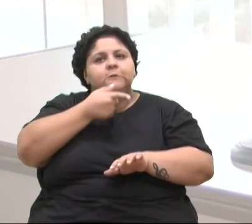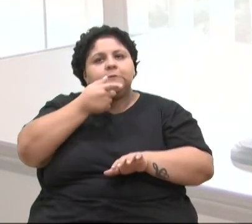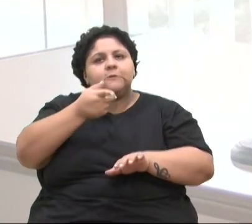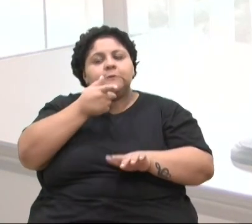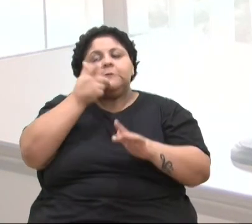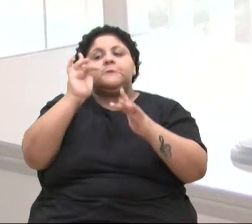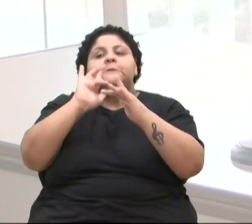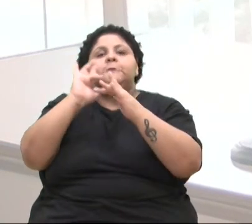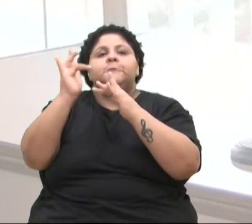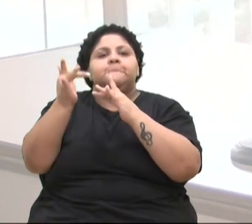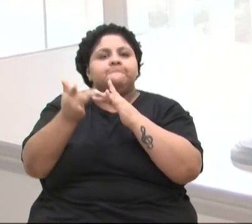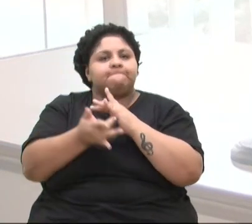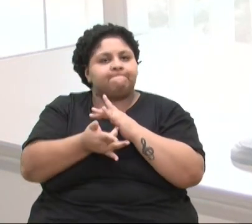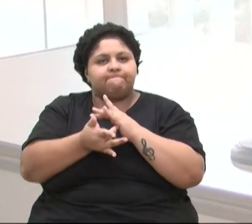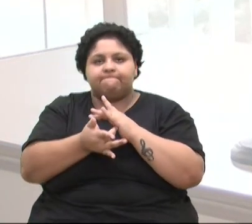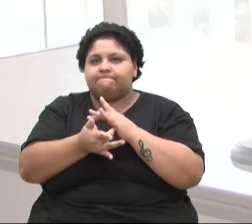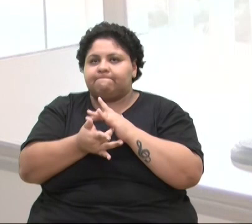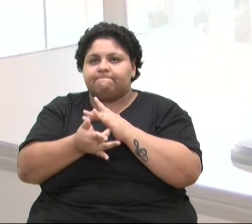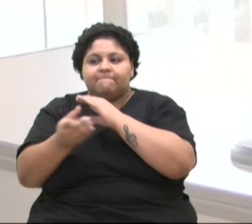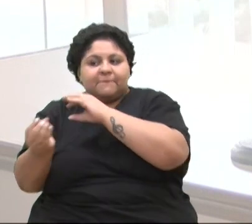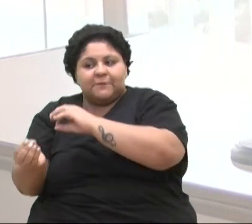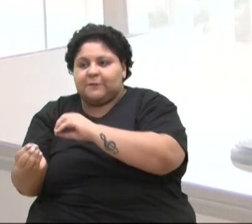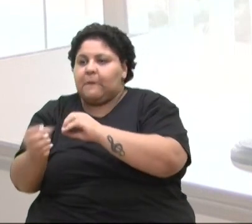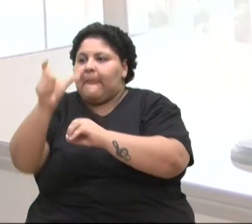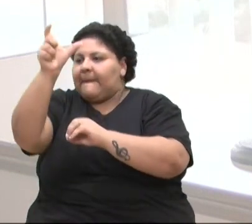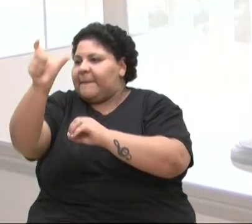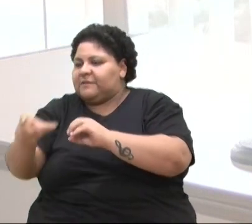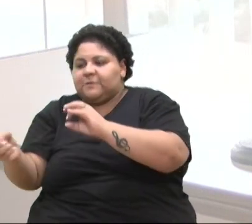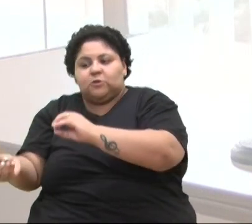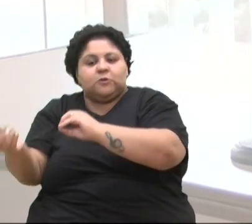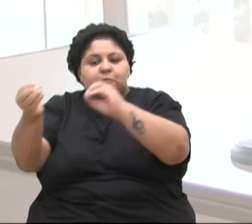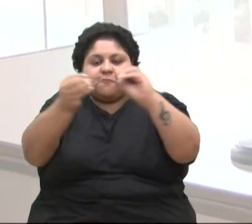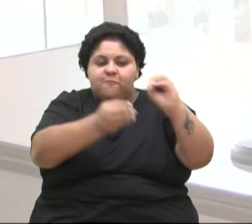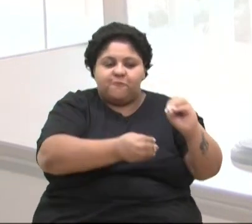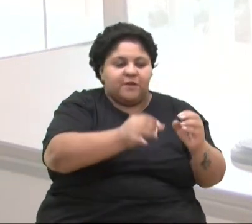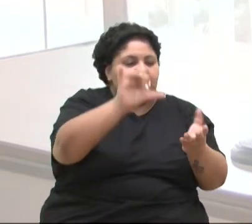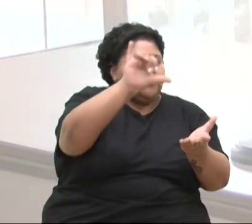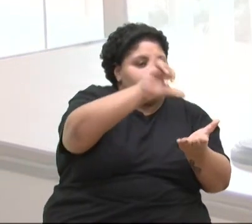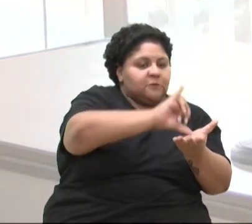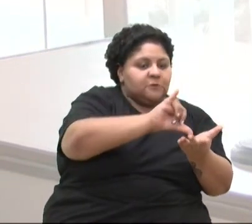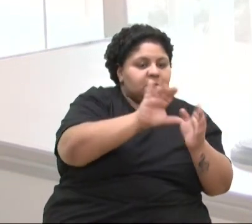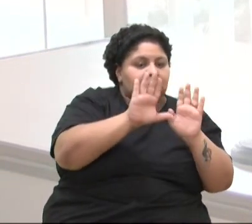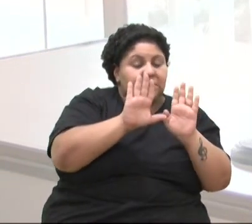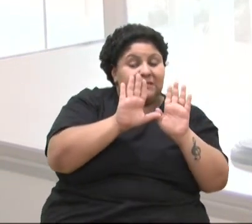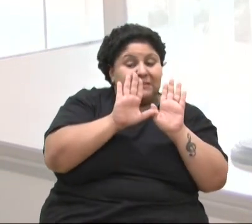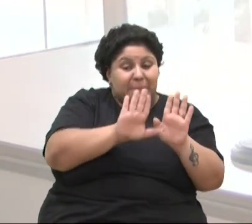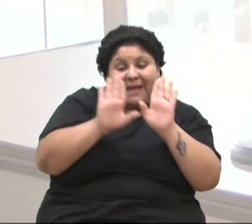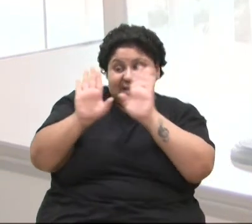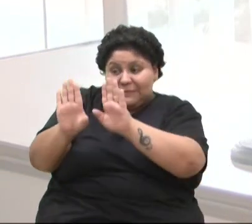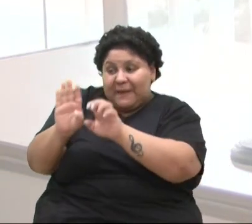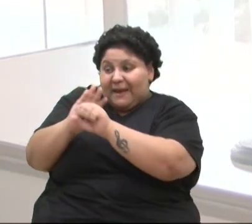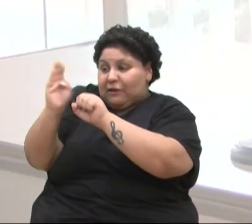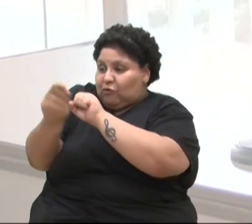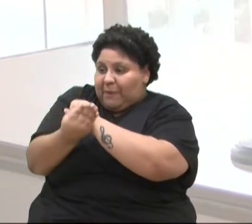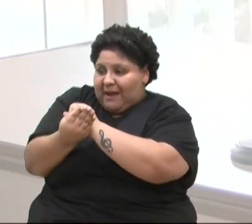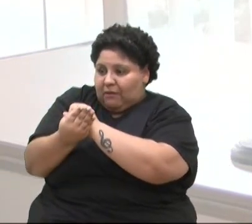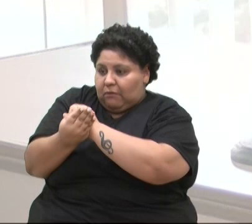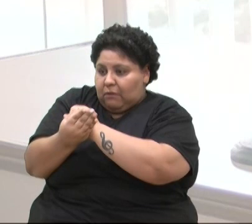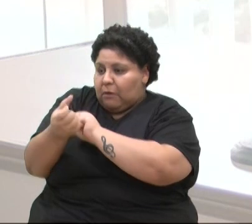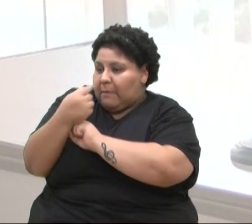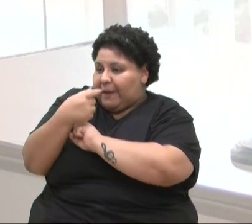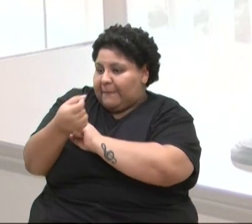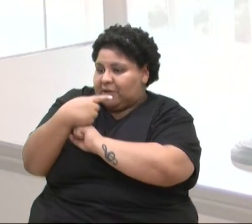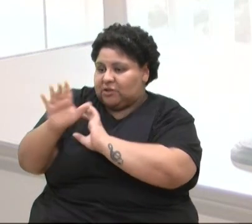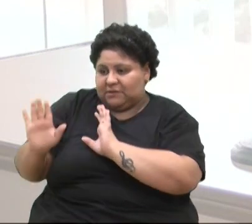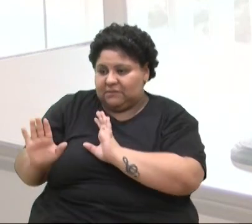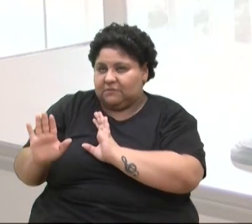redes que não venham até o CES, fiquem nos bairros e vão para os 2 bairros e não venham nas do centro. É